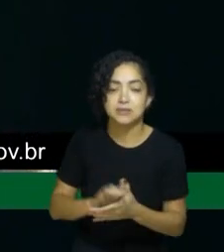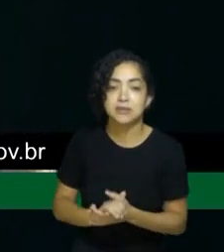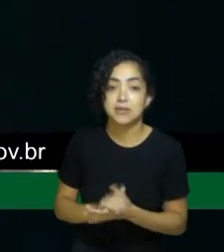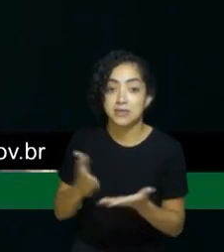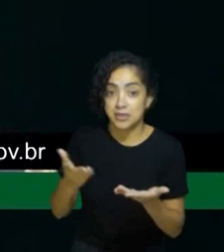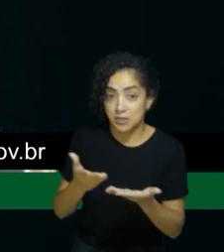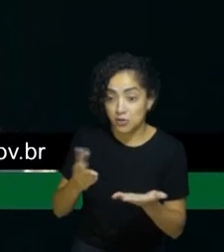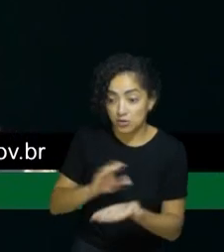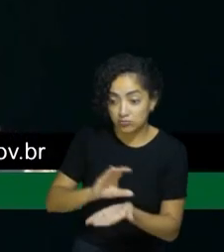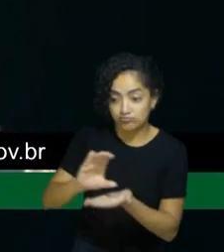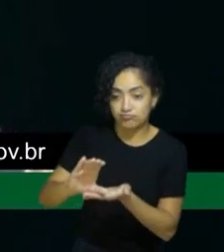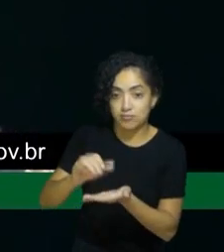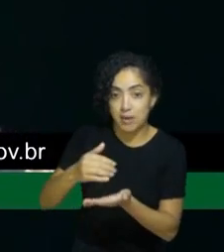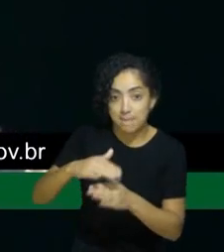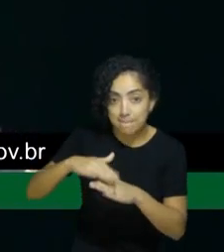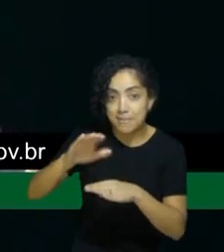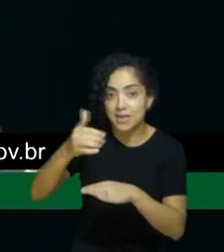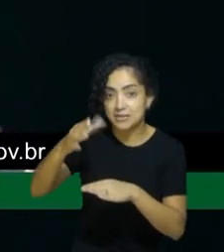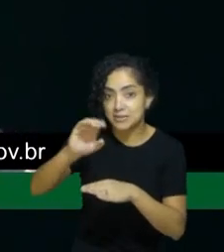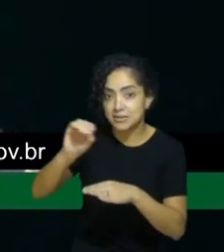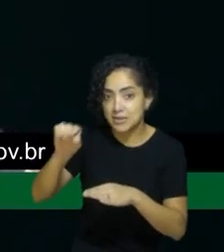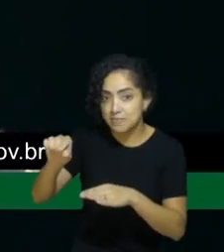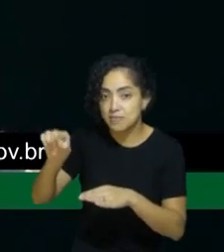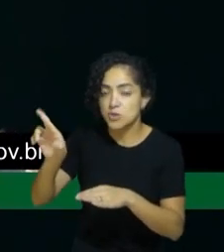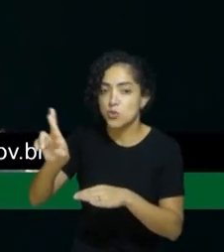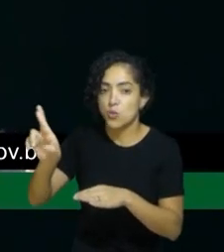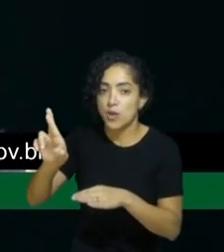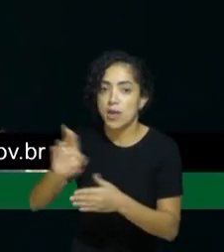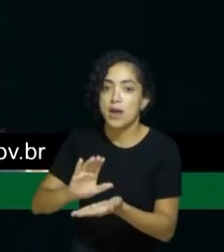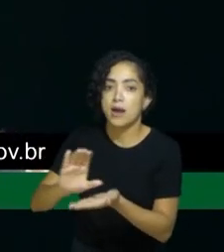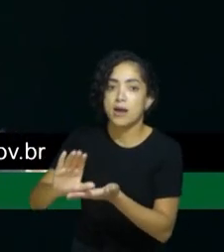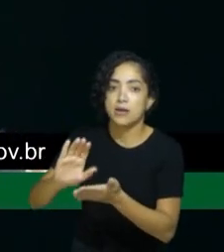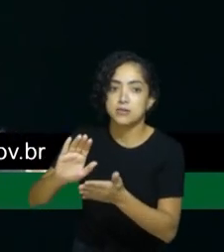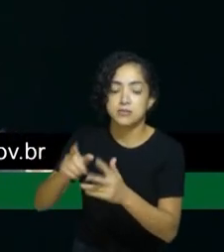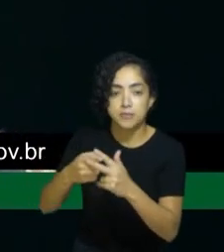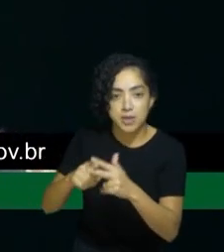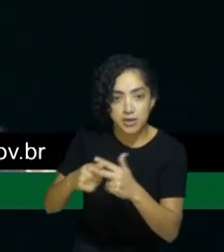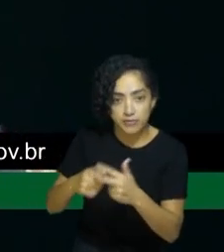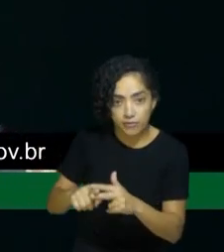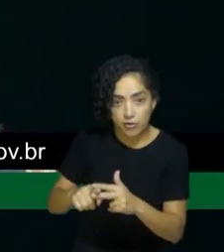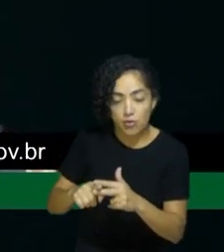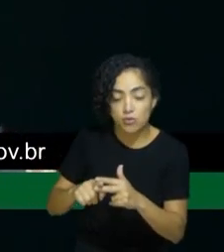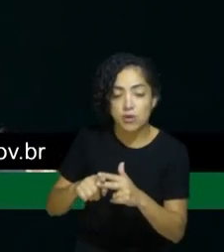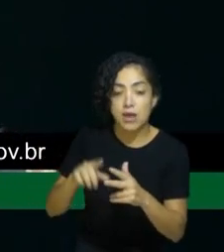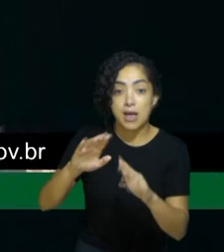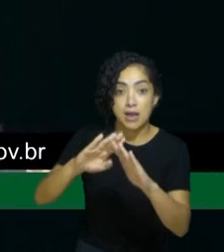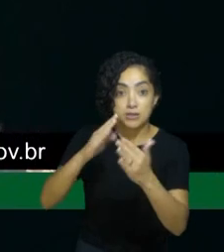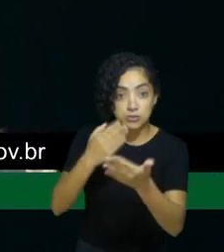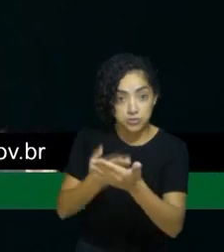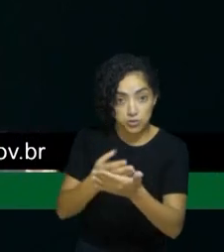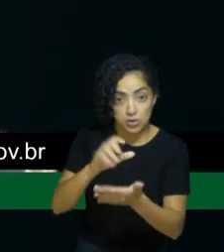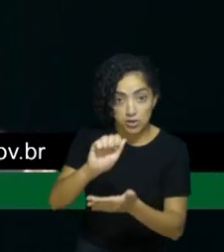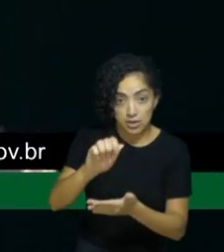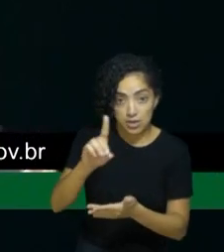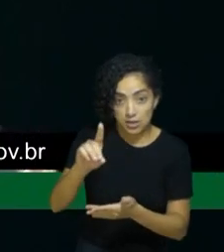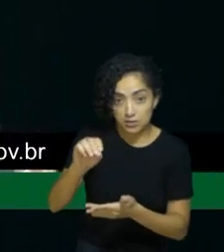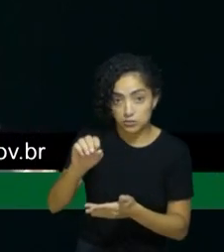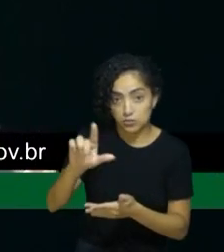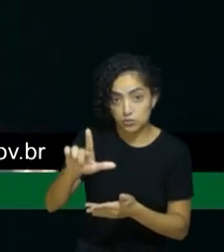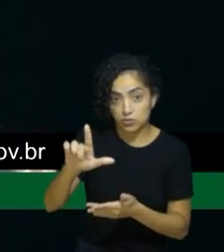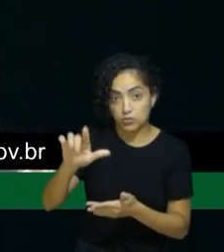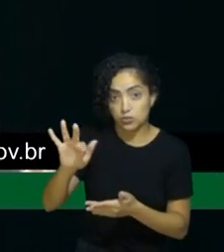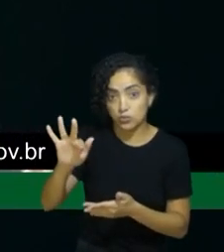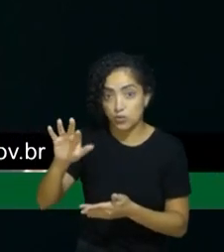estamos mais R 100.000 pra reforma daquela escola a escola Adolfo con R 100.000 ci